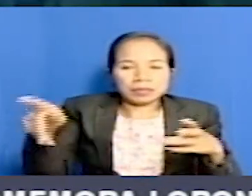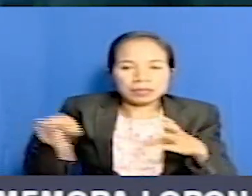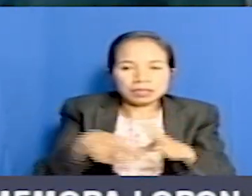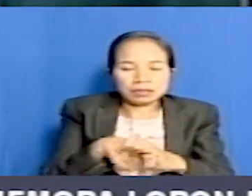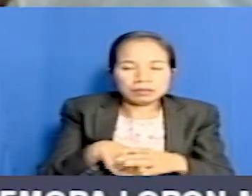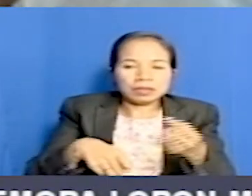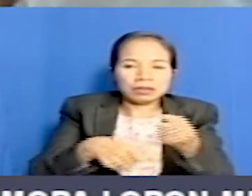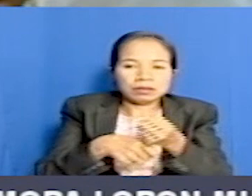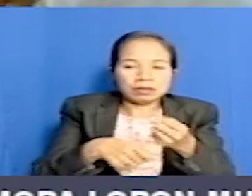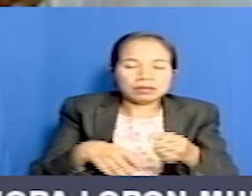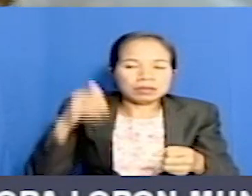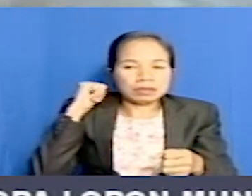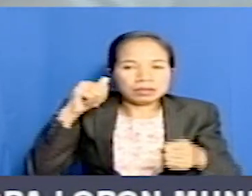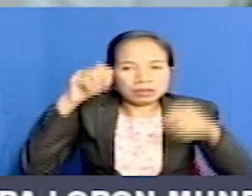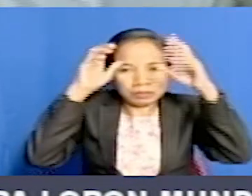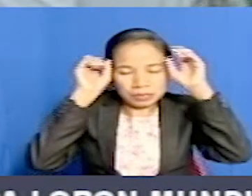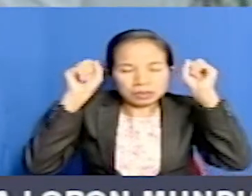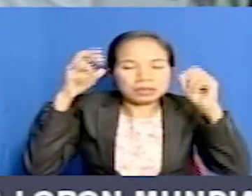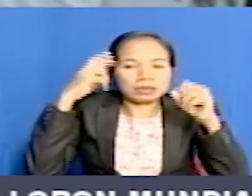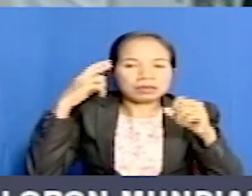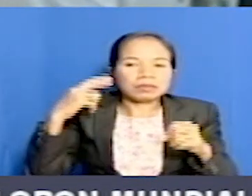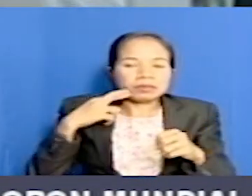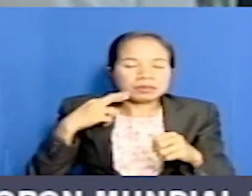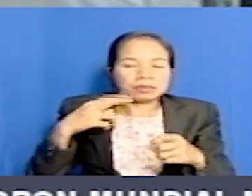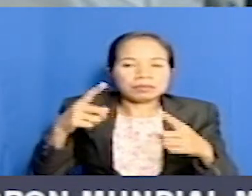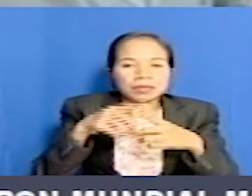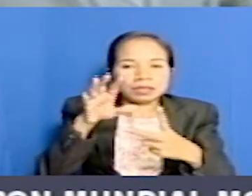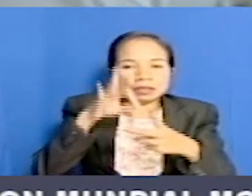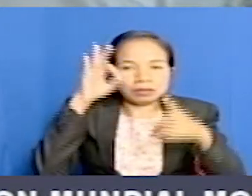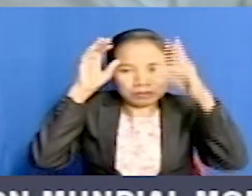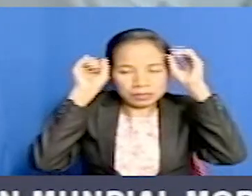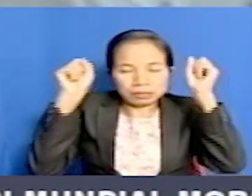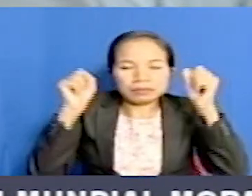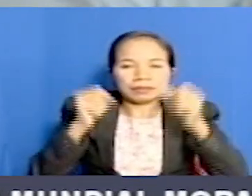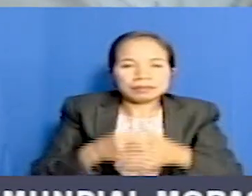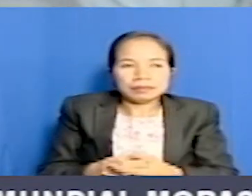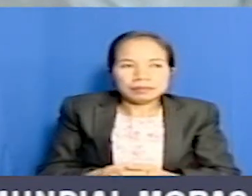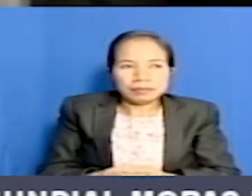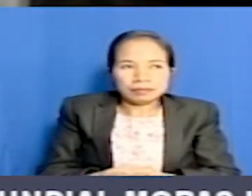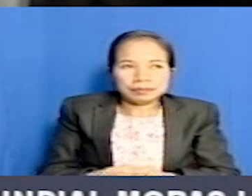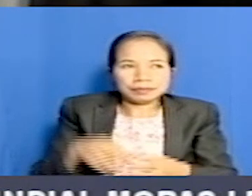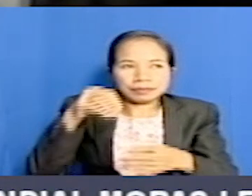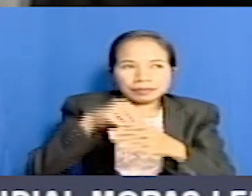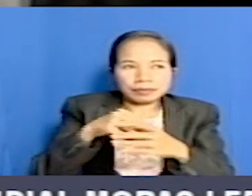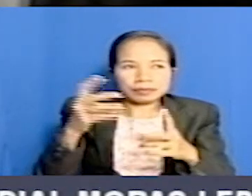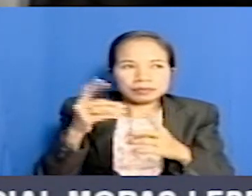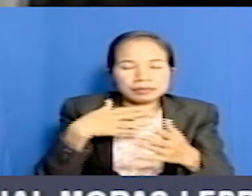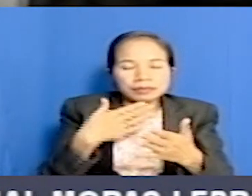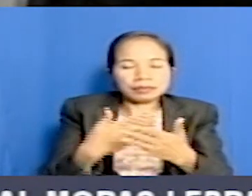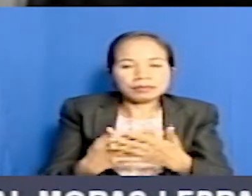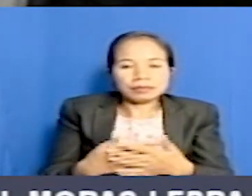atu apoio candidato presidente da república José Ramos Horta ba eleição presidencial prepara dia clintan